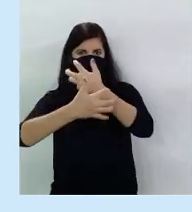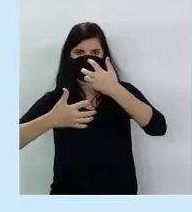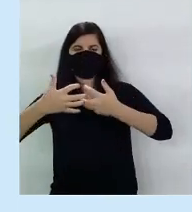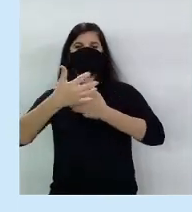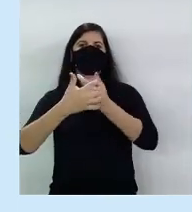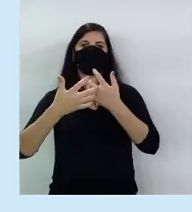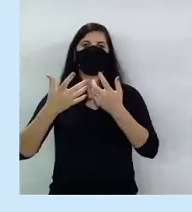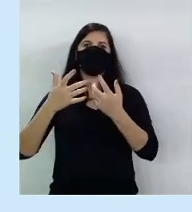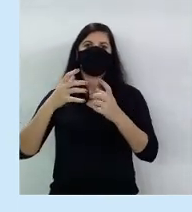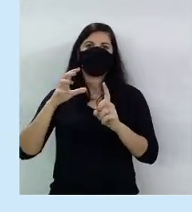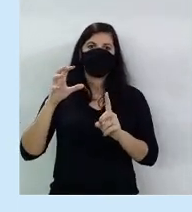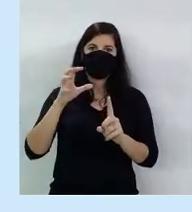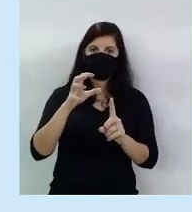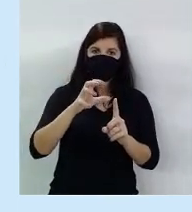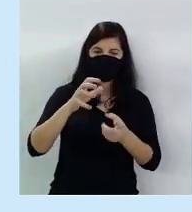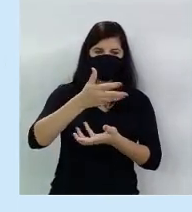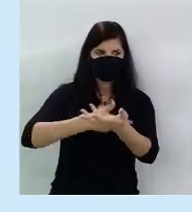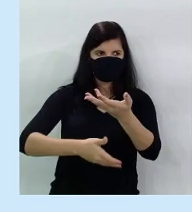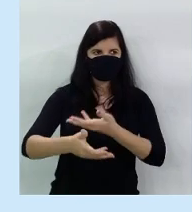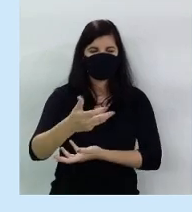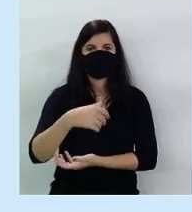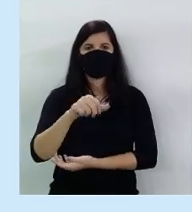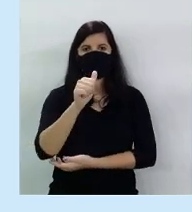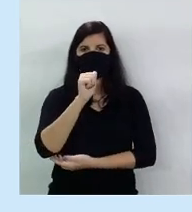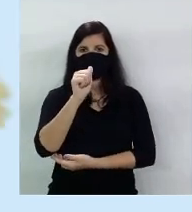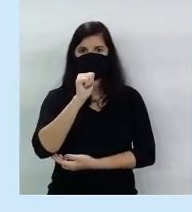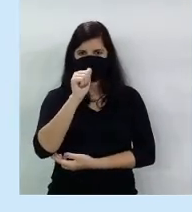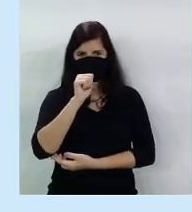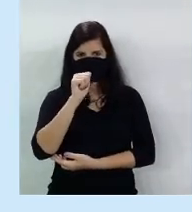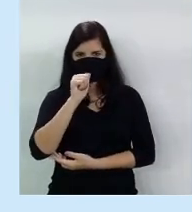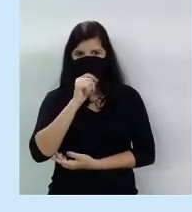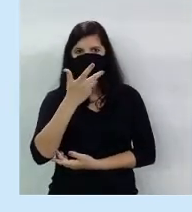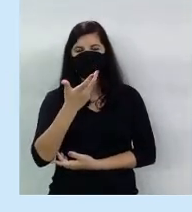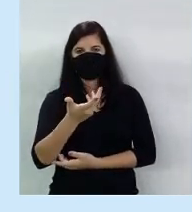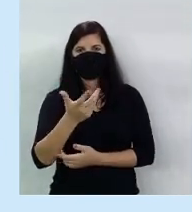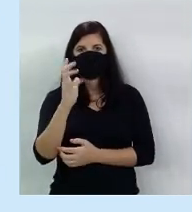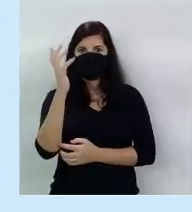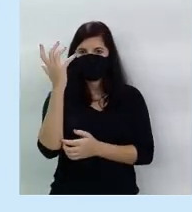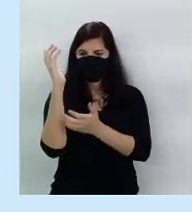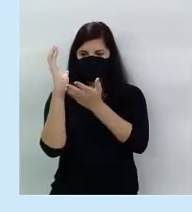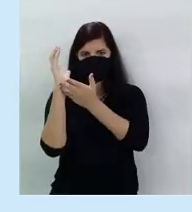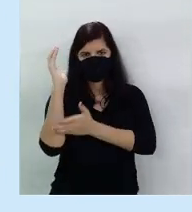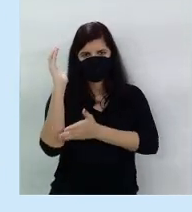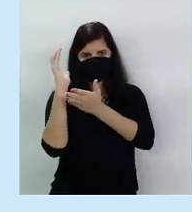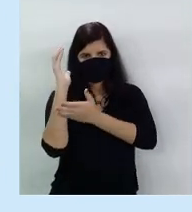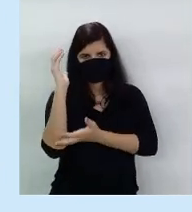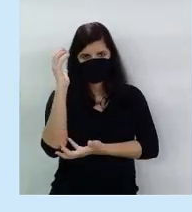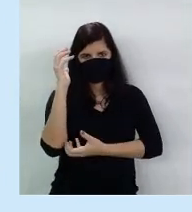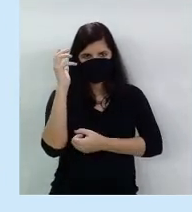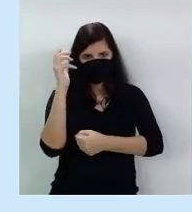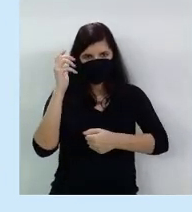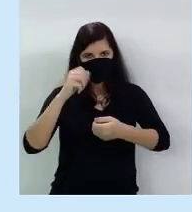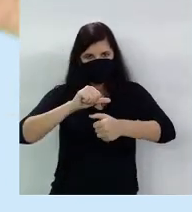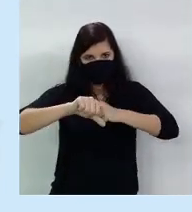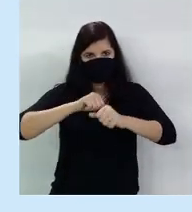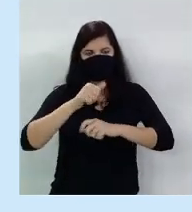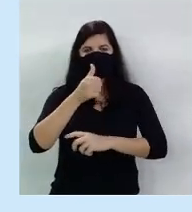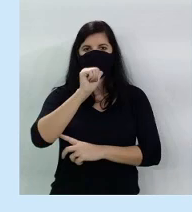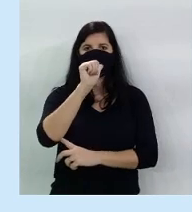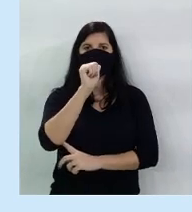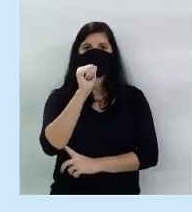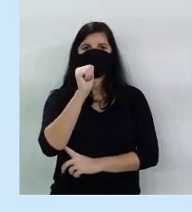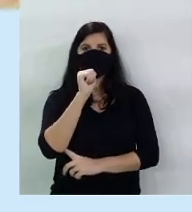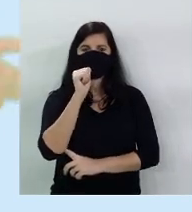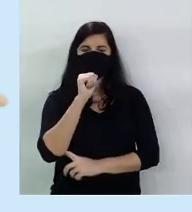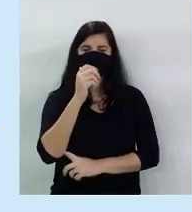a infusão, olha aí a bebida retirada da casca dessa árvore, adentrar